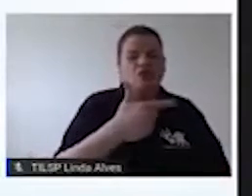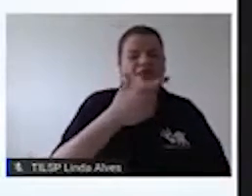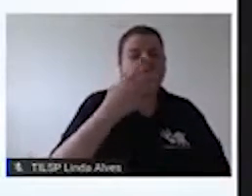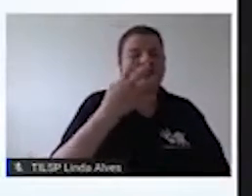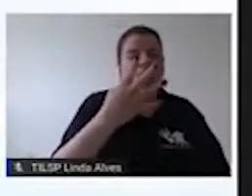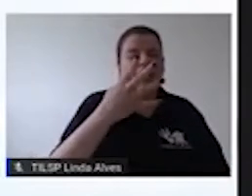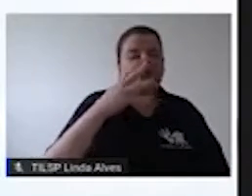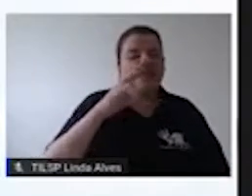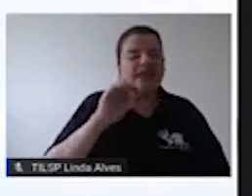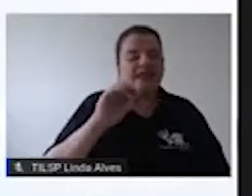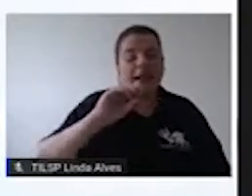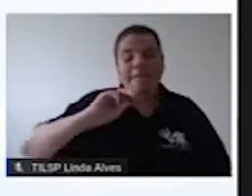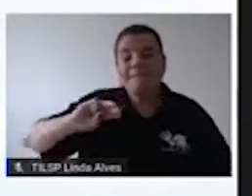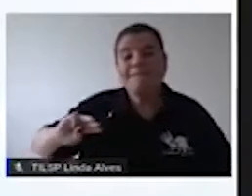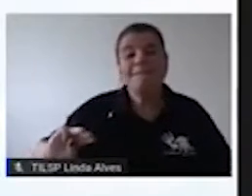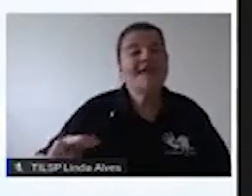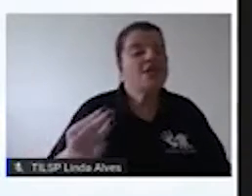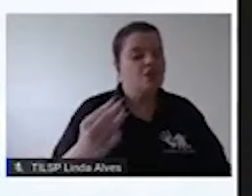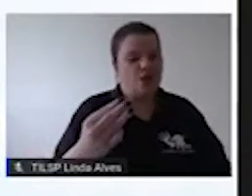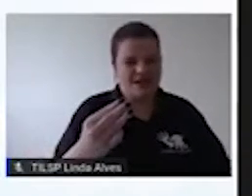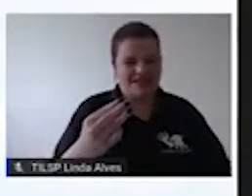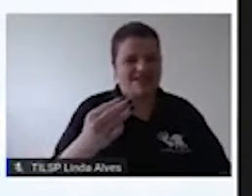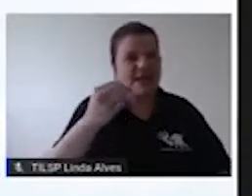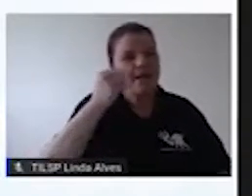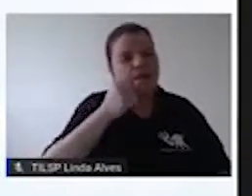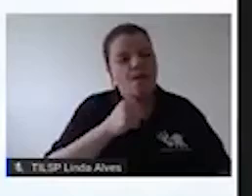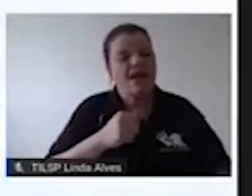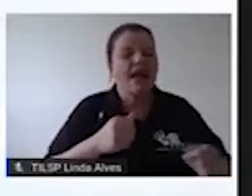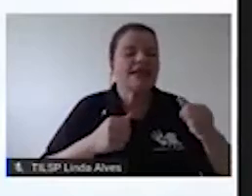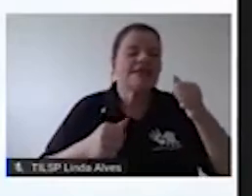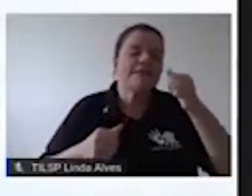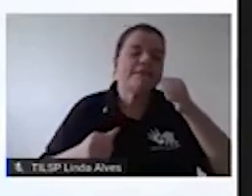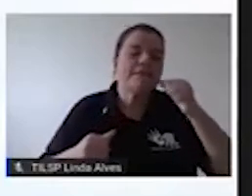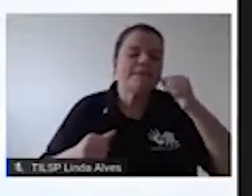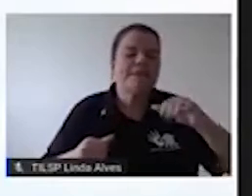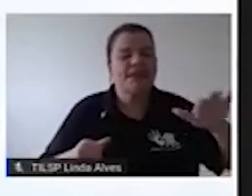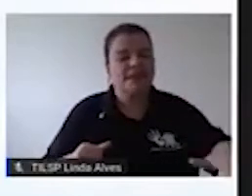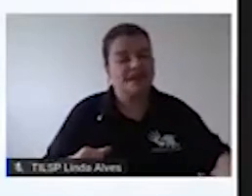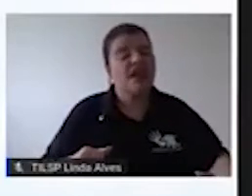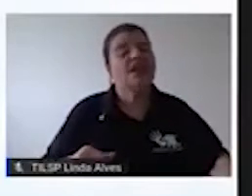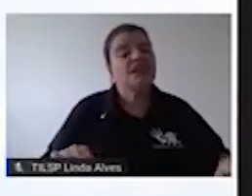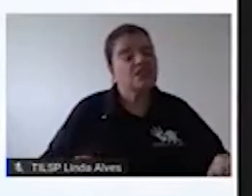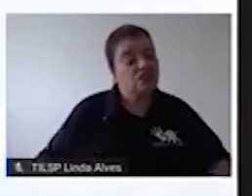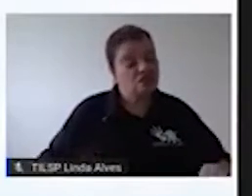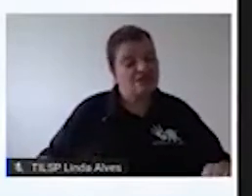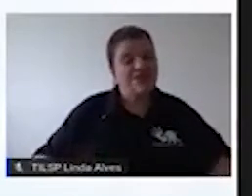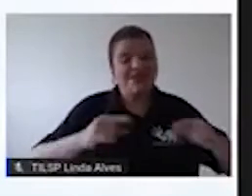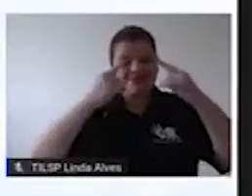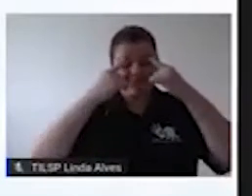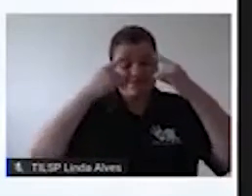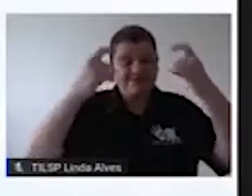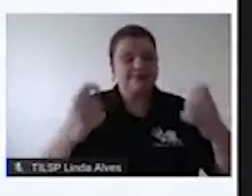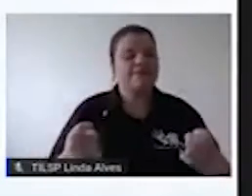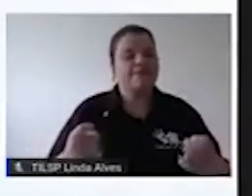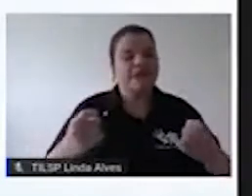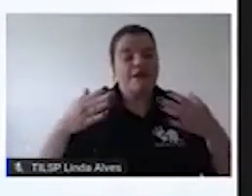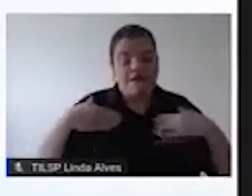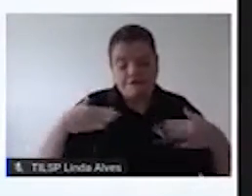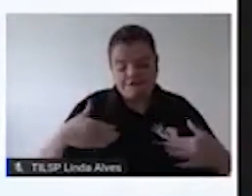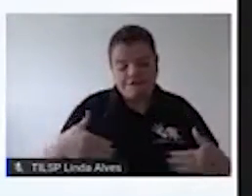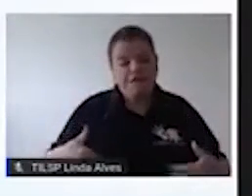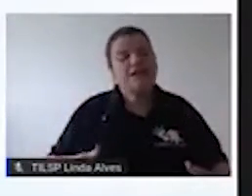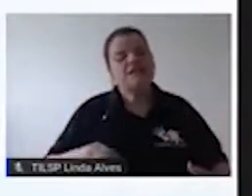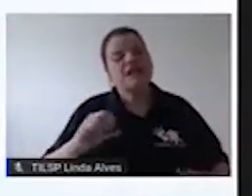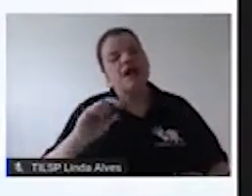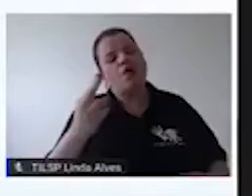milhões de mulheres e meninas que sofreram algum tipo de violência física ou